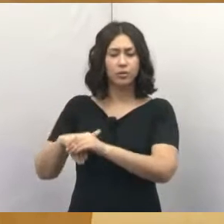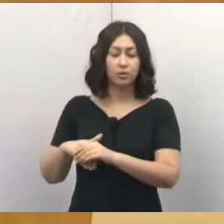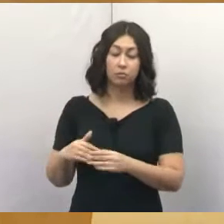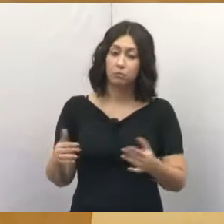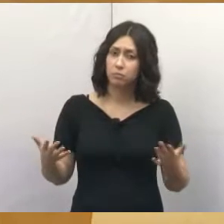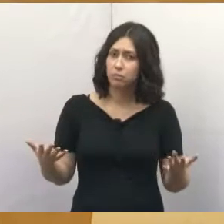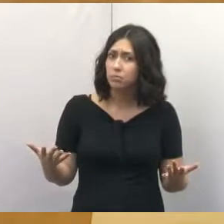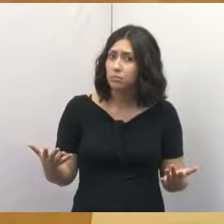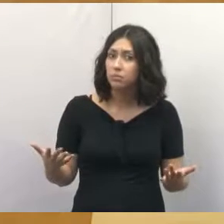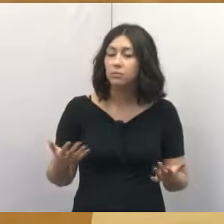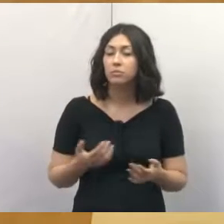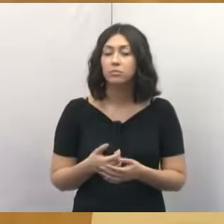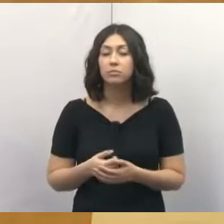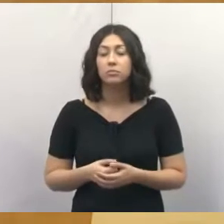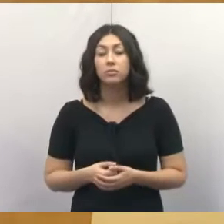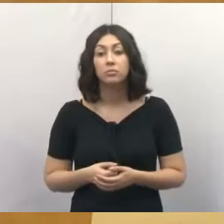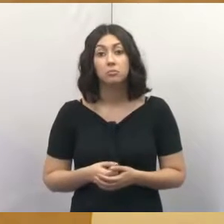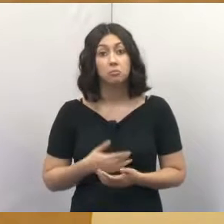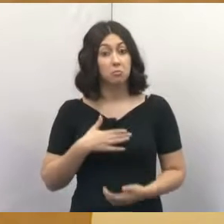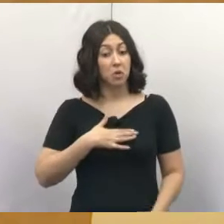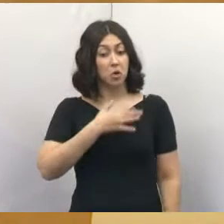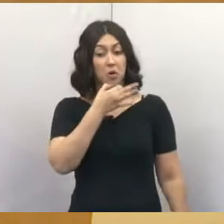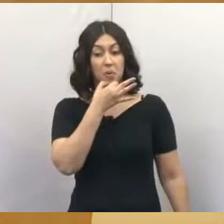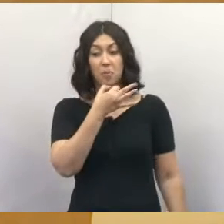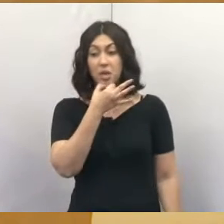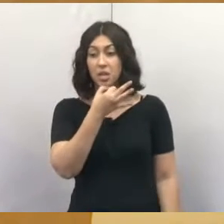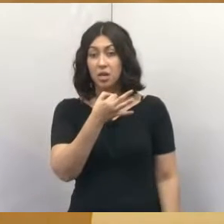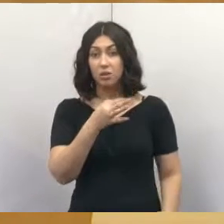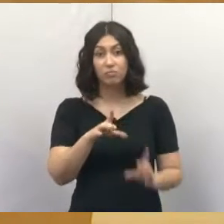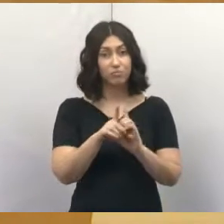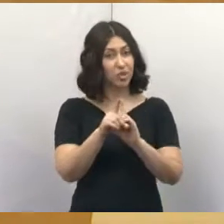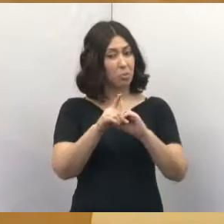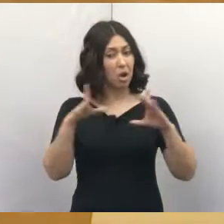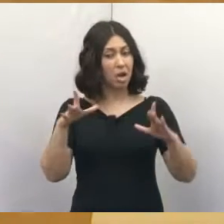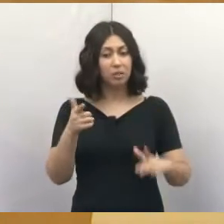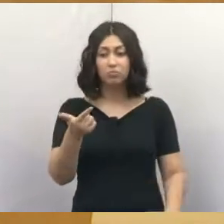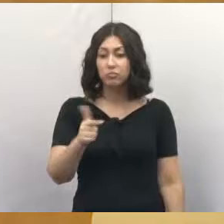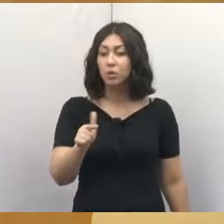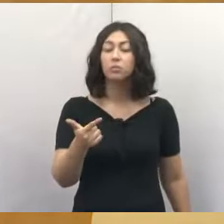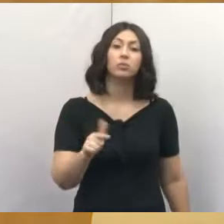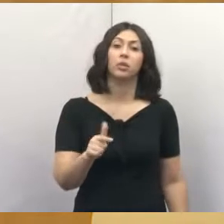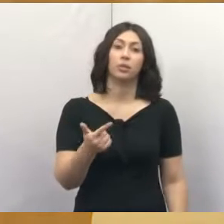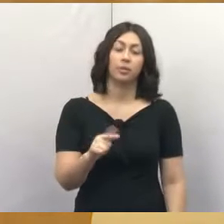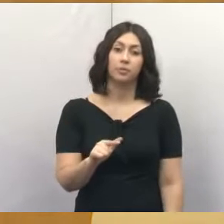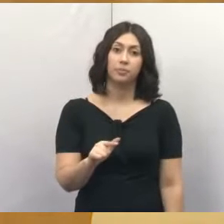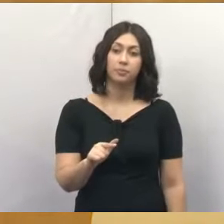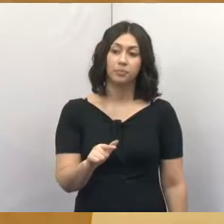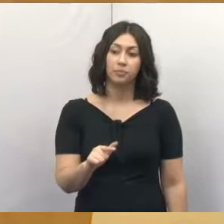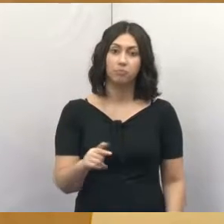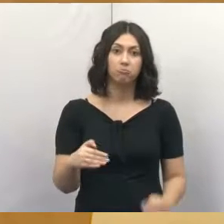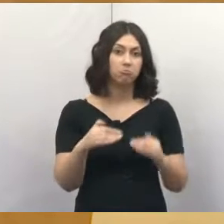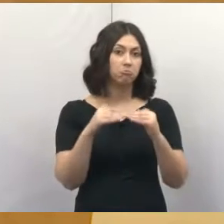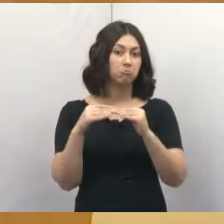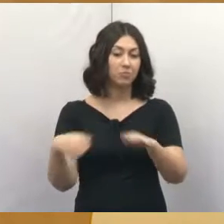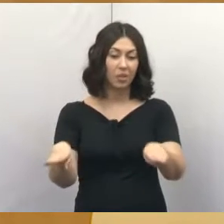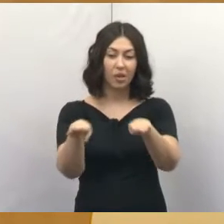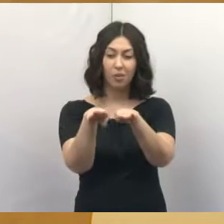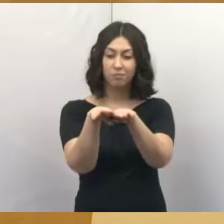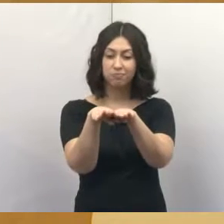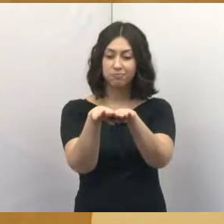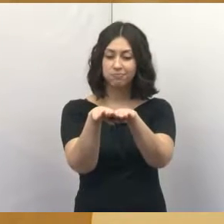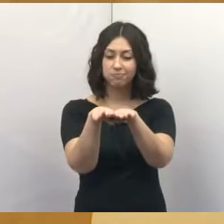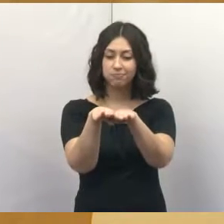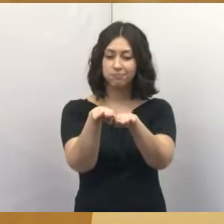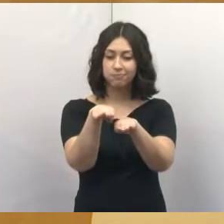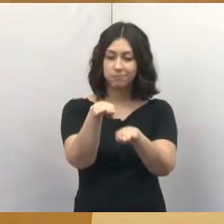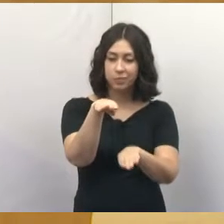a votação. Isso para mim é um tratamento antidemocrático, não igual